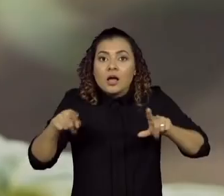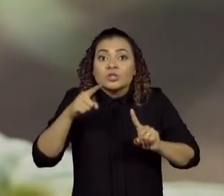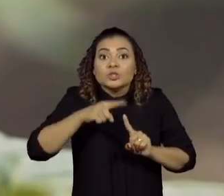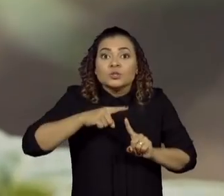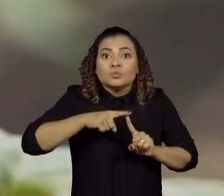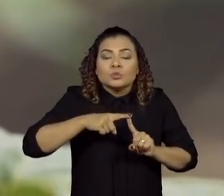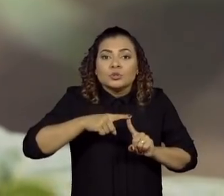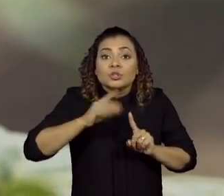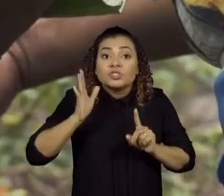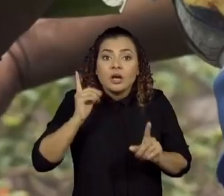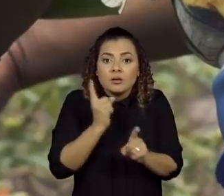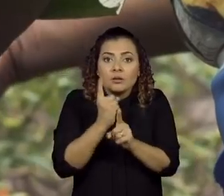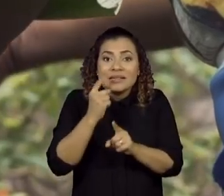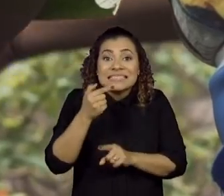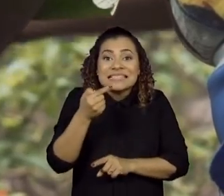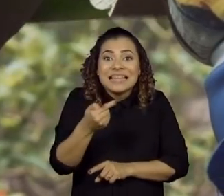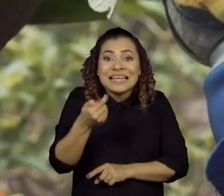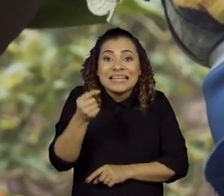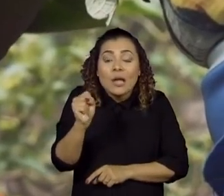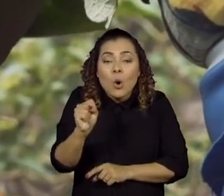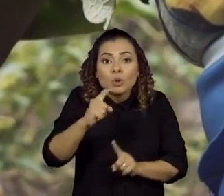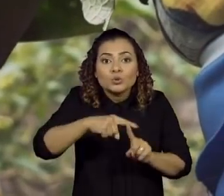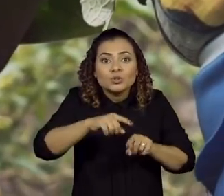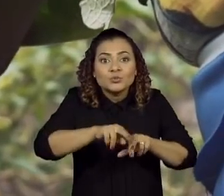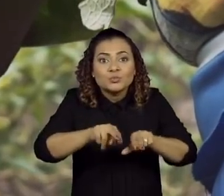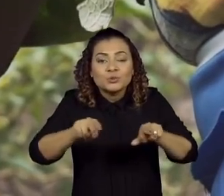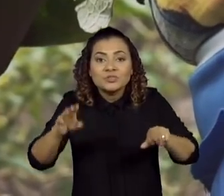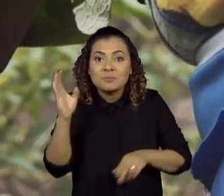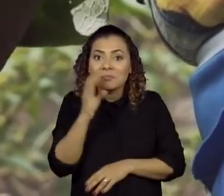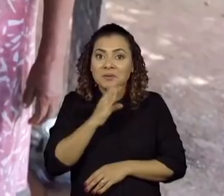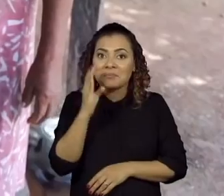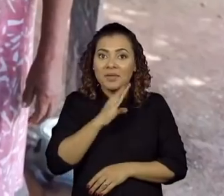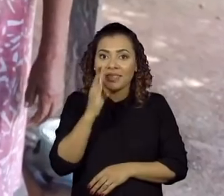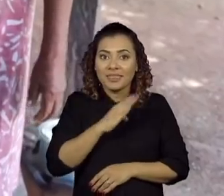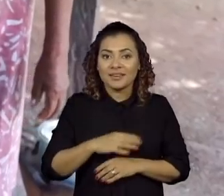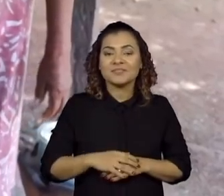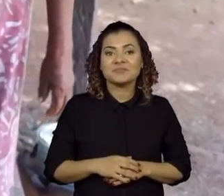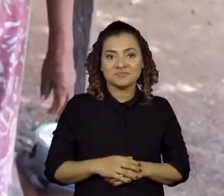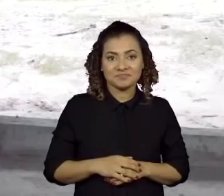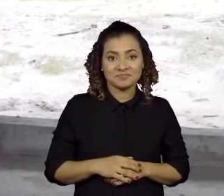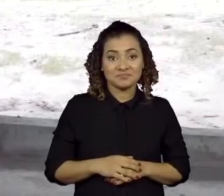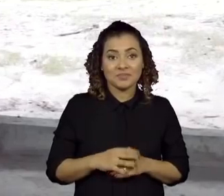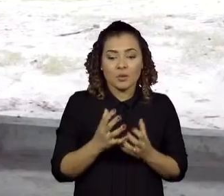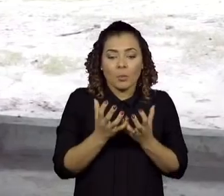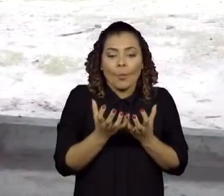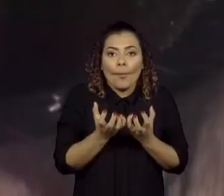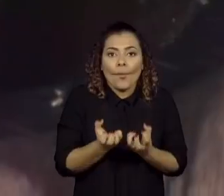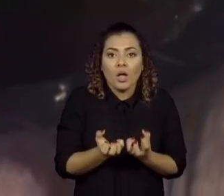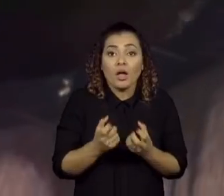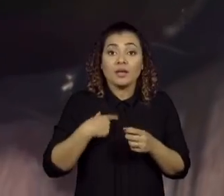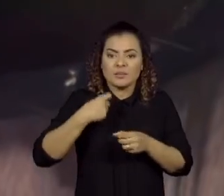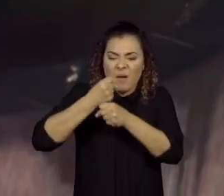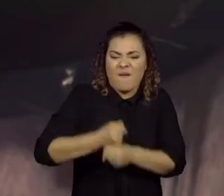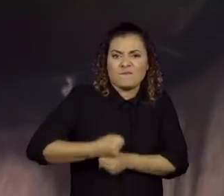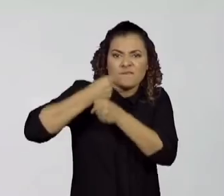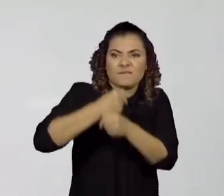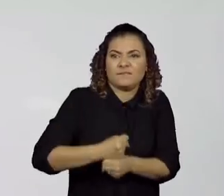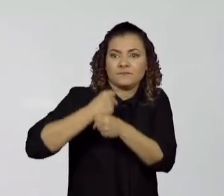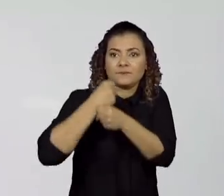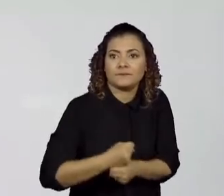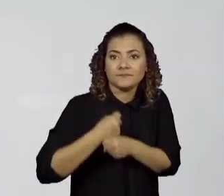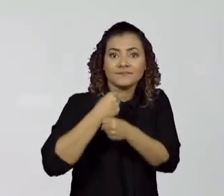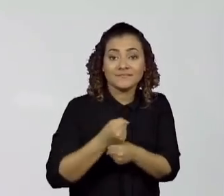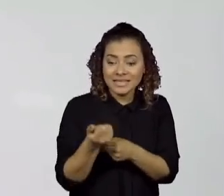Foram identificadas 78 variedades de pimenta. Desidratadas e piladas com sal, elas viram